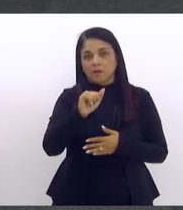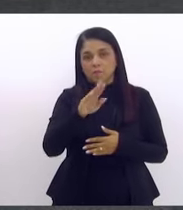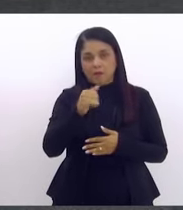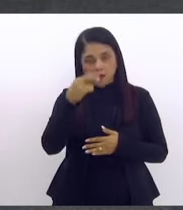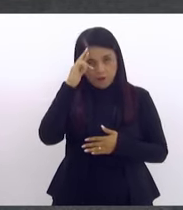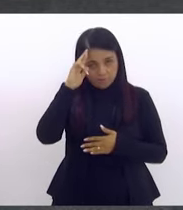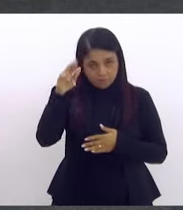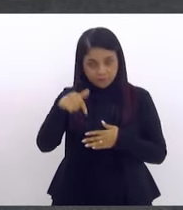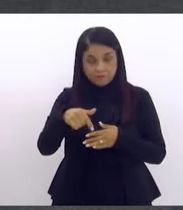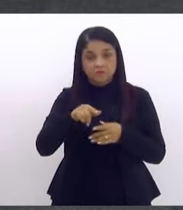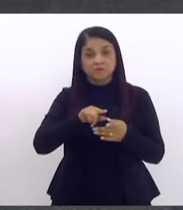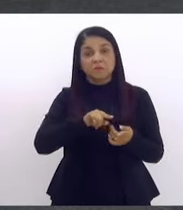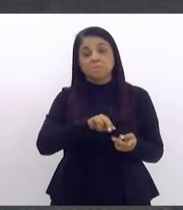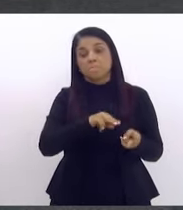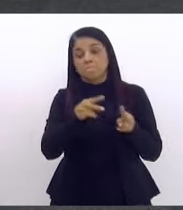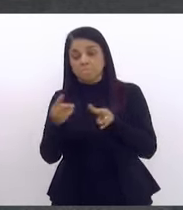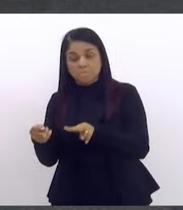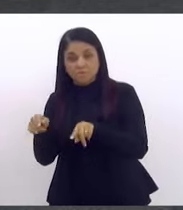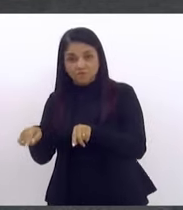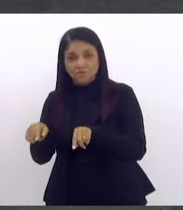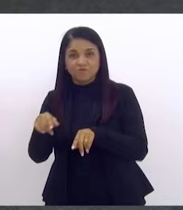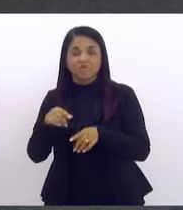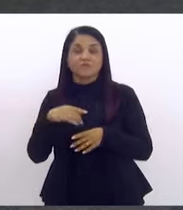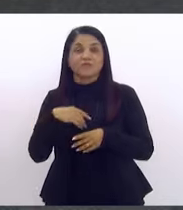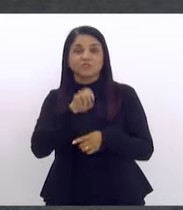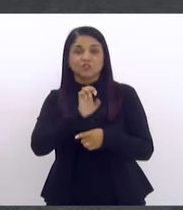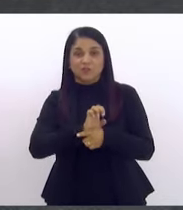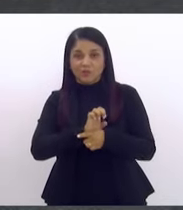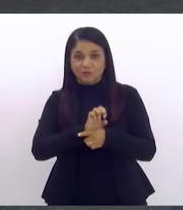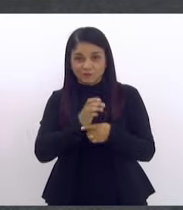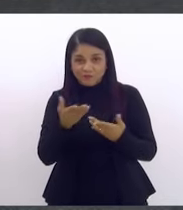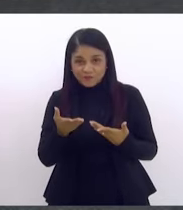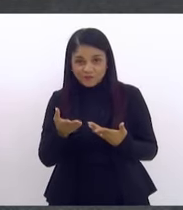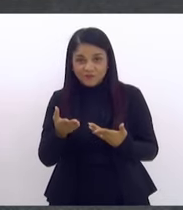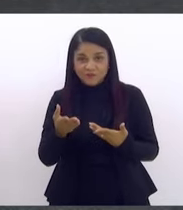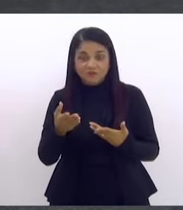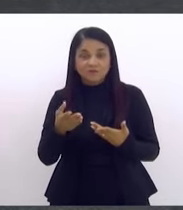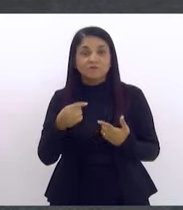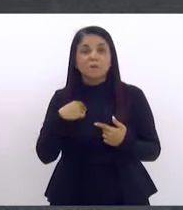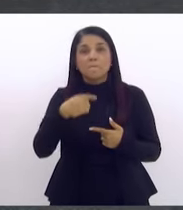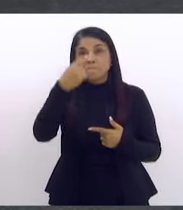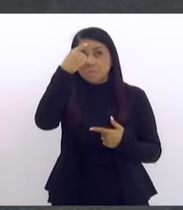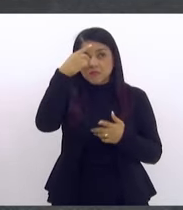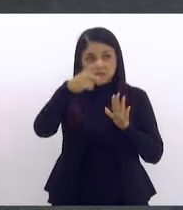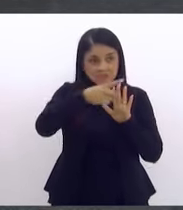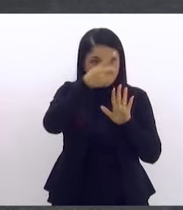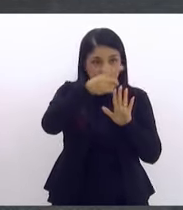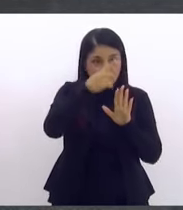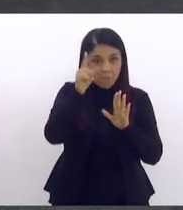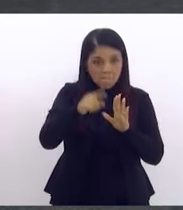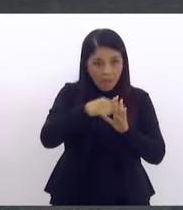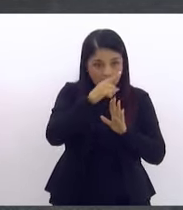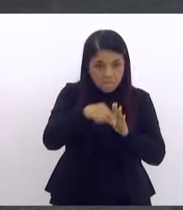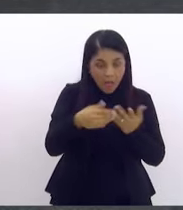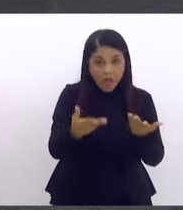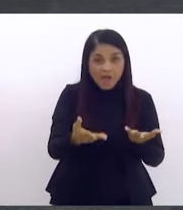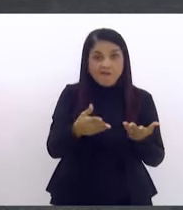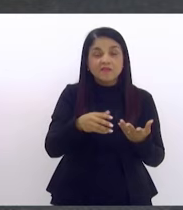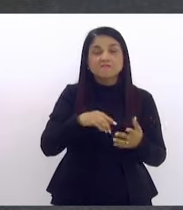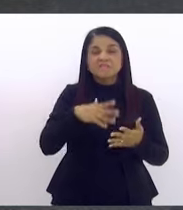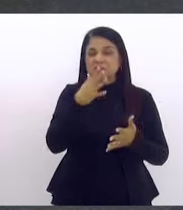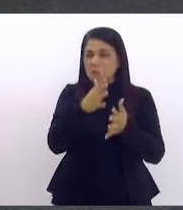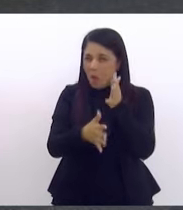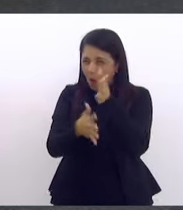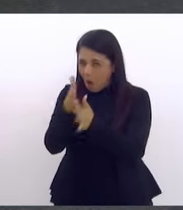cair, pode cair todos os outros. Já pensou, senhor presidente, que confusão, que balbúrdia,